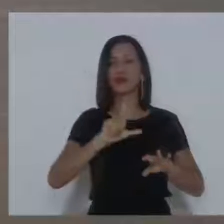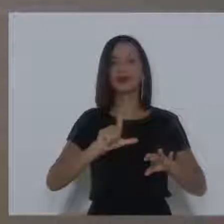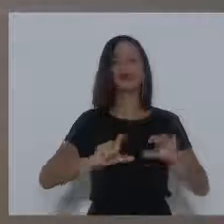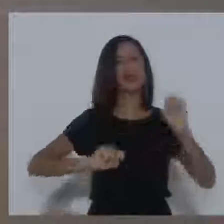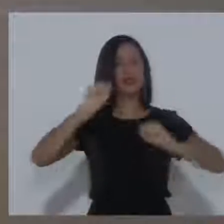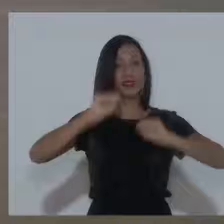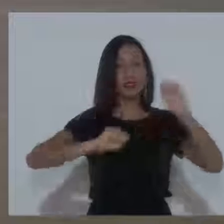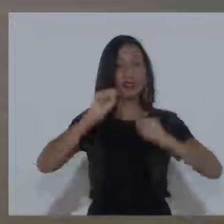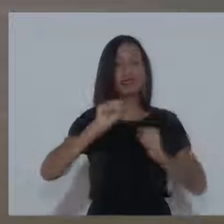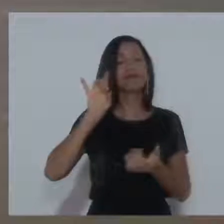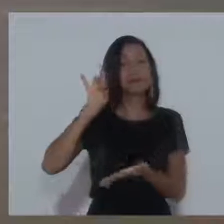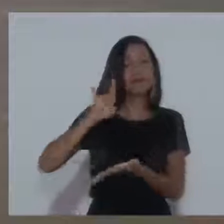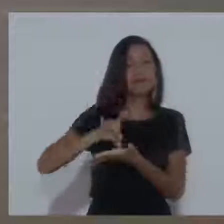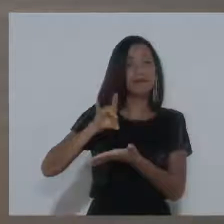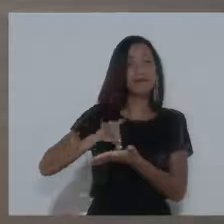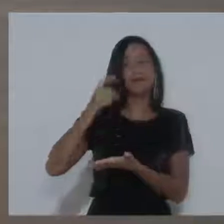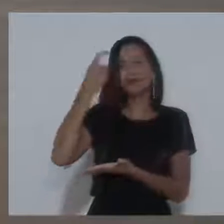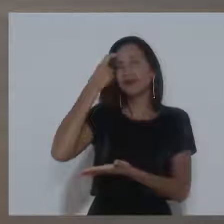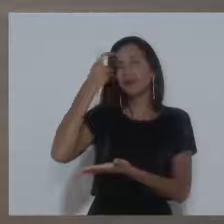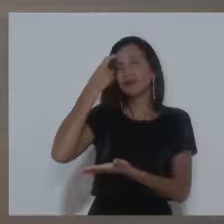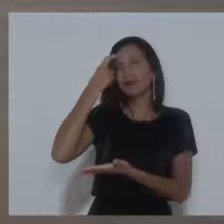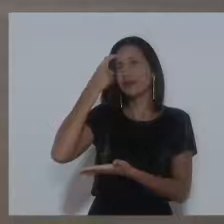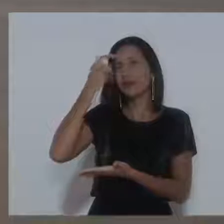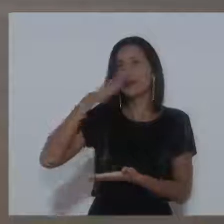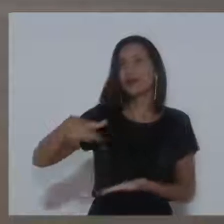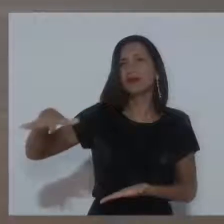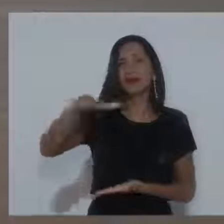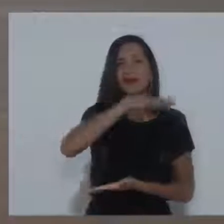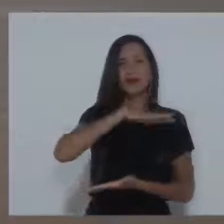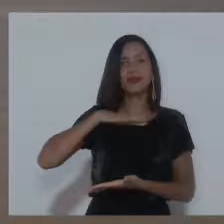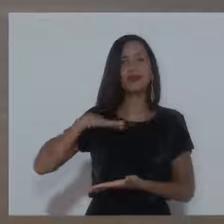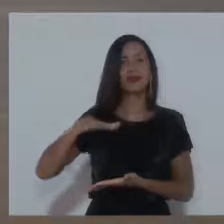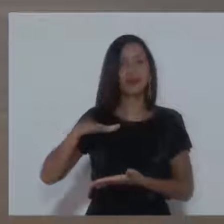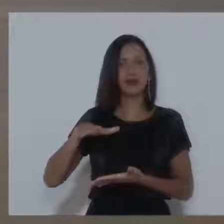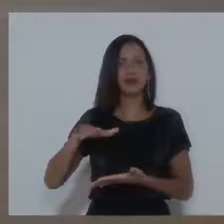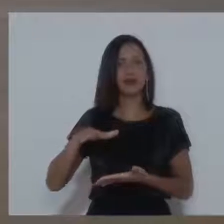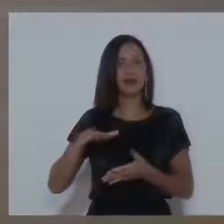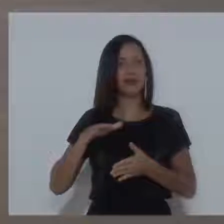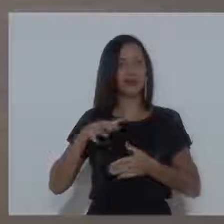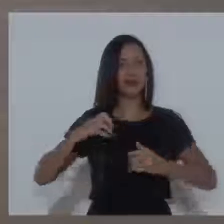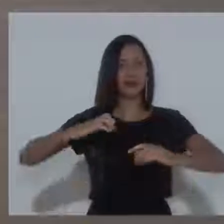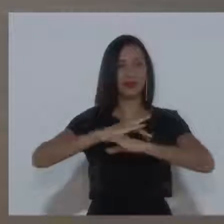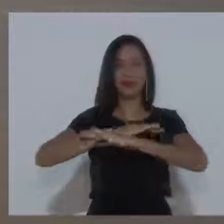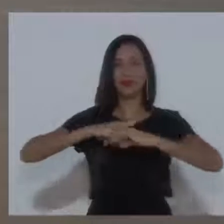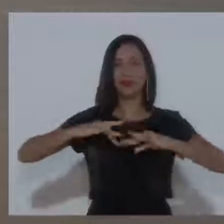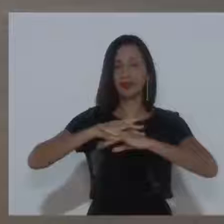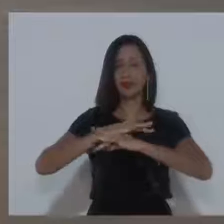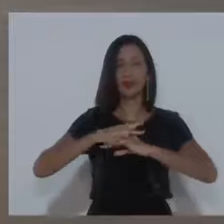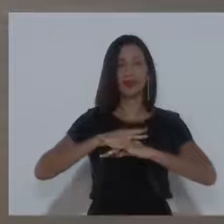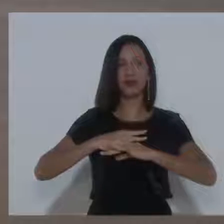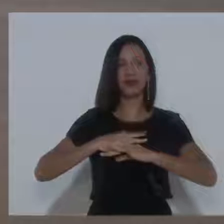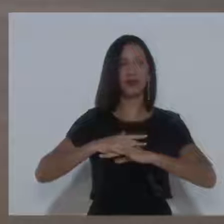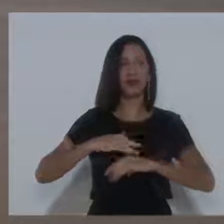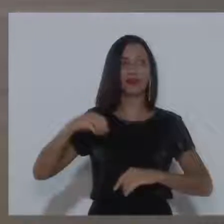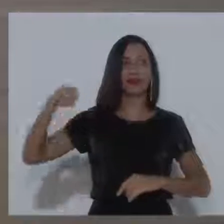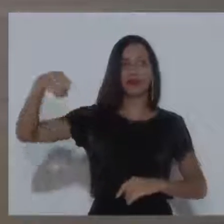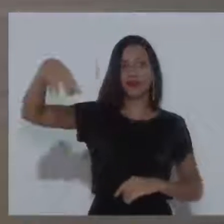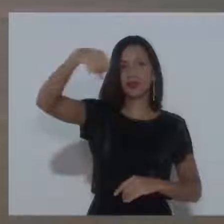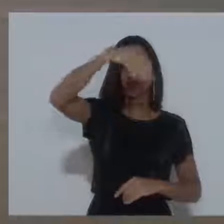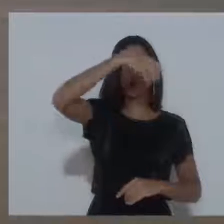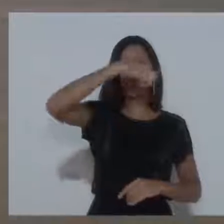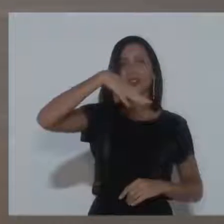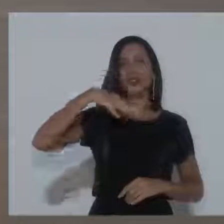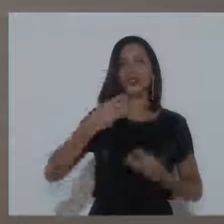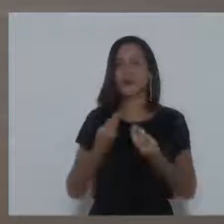possa realmente pensar a cidade com uma iluminação um pouquinho de